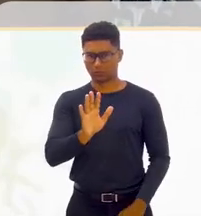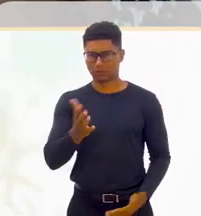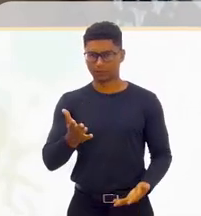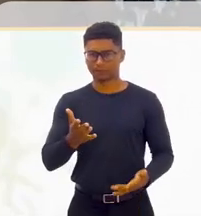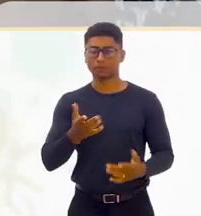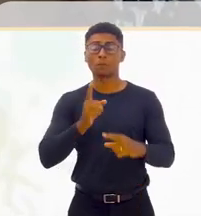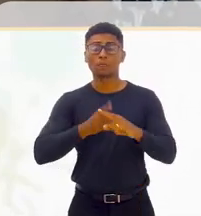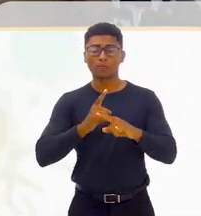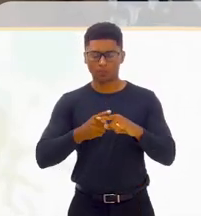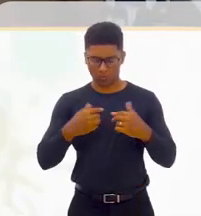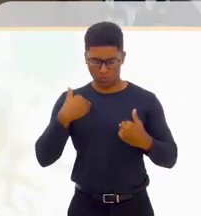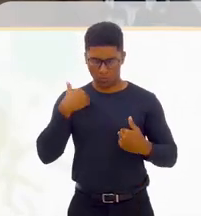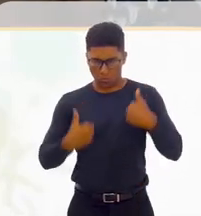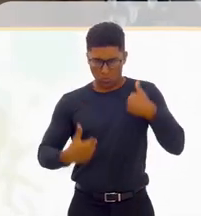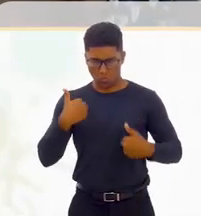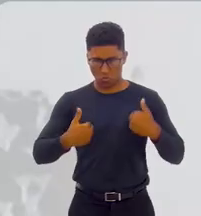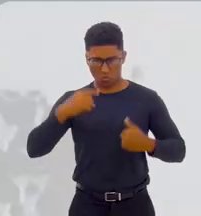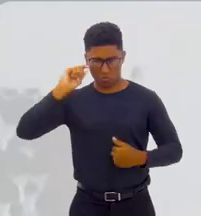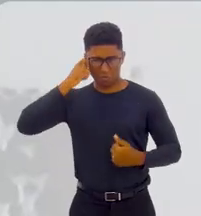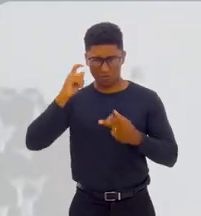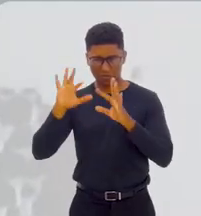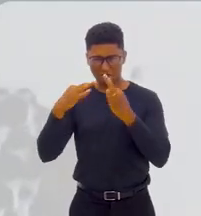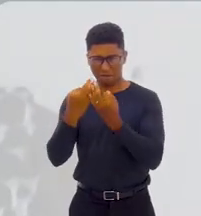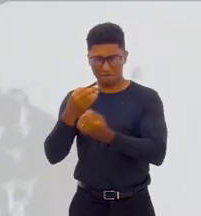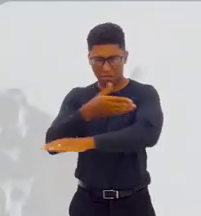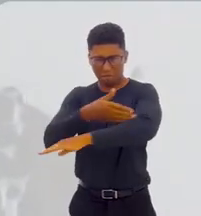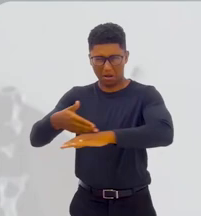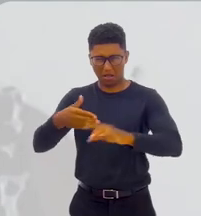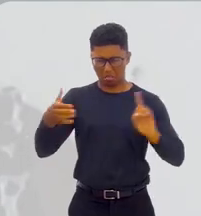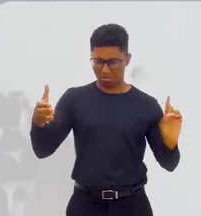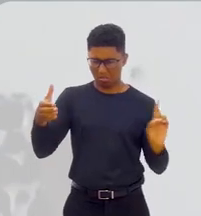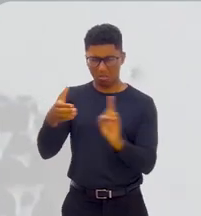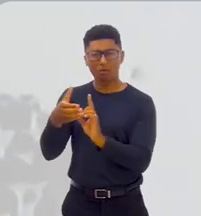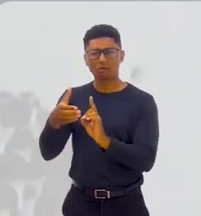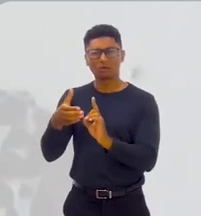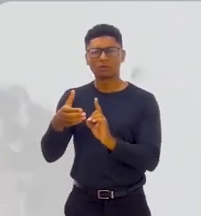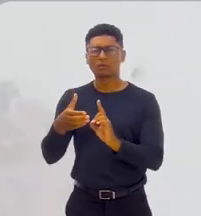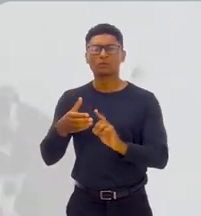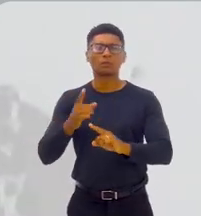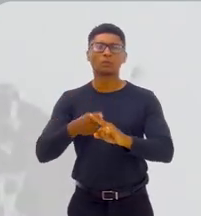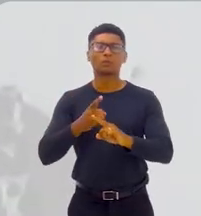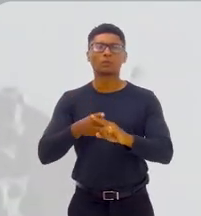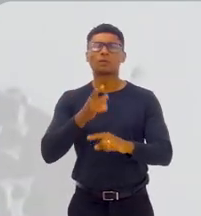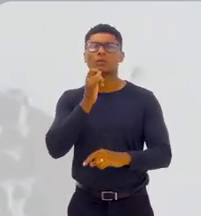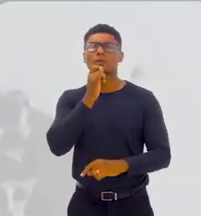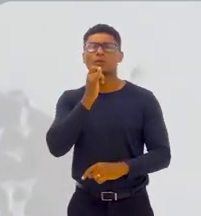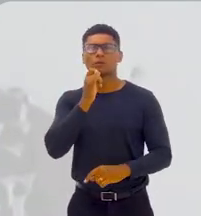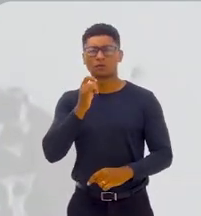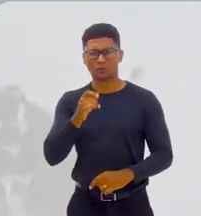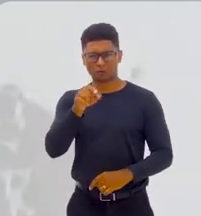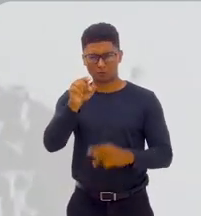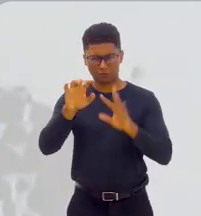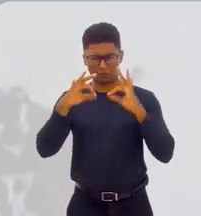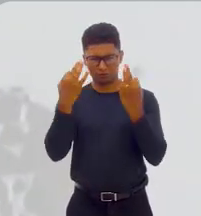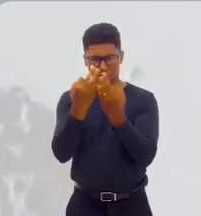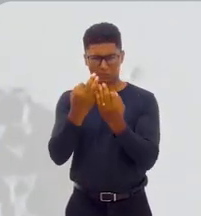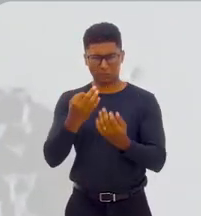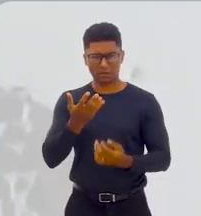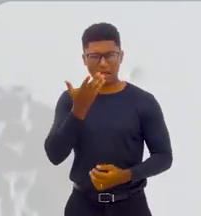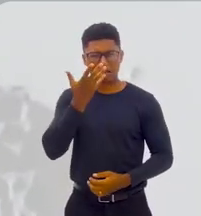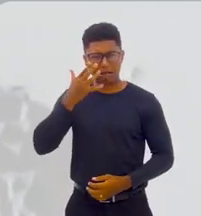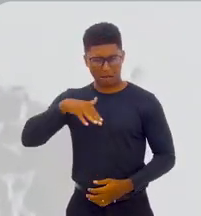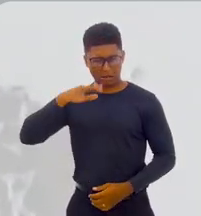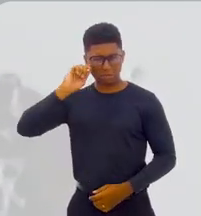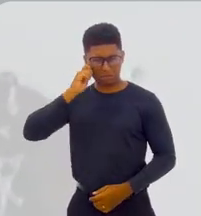questão. Porque o corpinho preto na família branca rompe a bolha. Porque quando você não tem uma criança preta, né, na sua